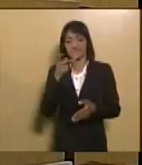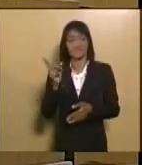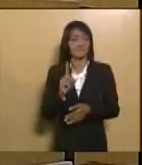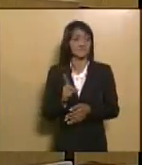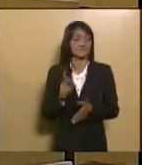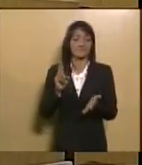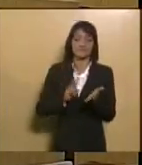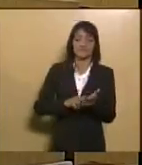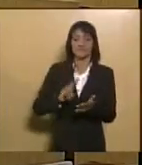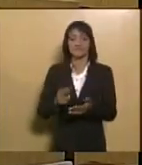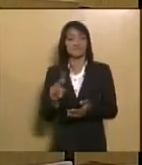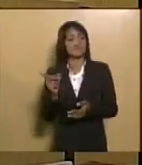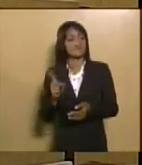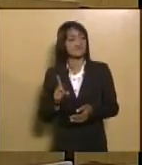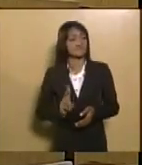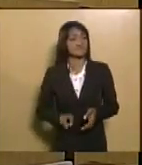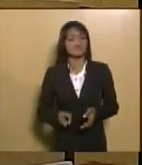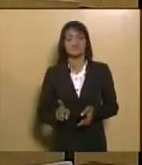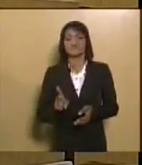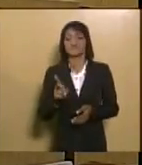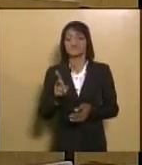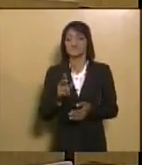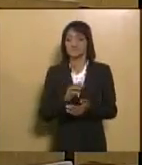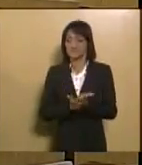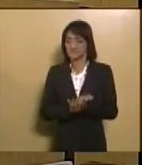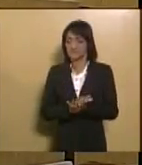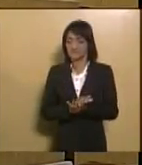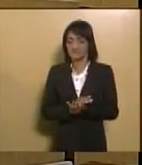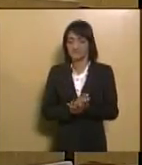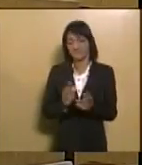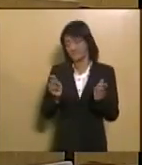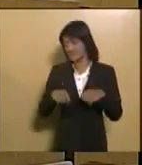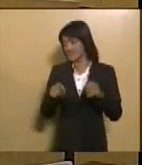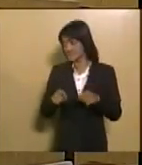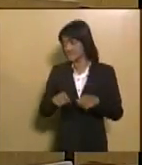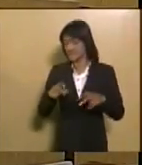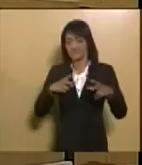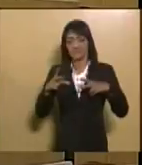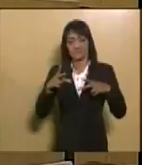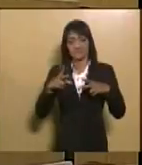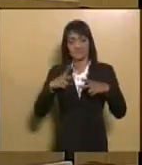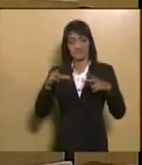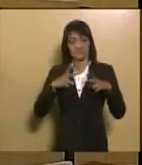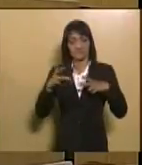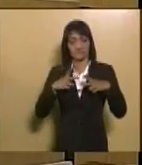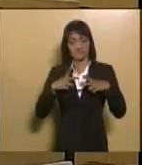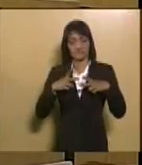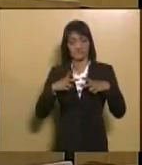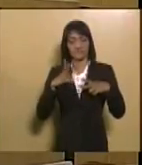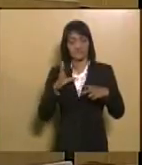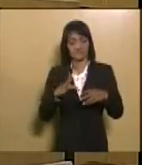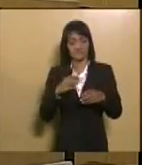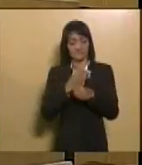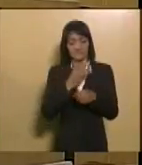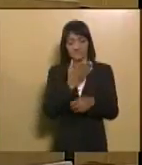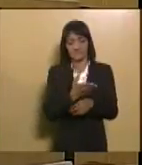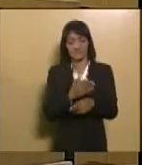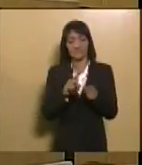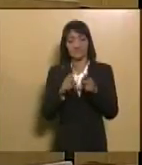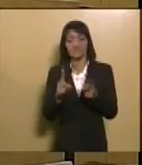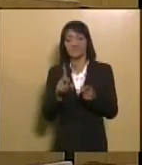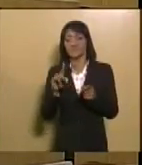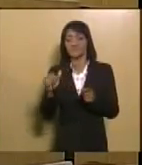não continuar com o procedimento de privatização. Mas, no último dia 20 de julho,